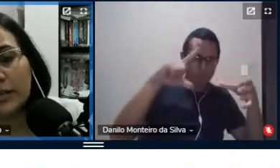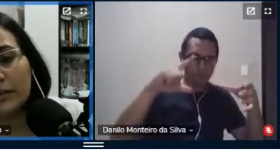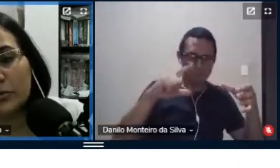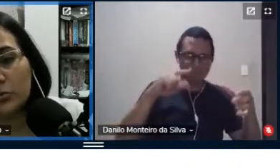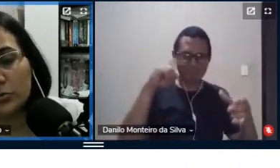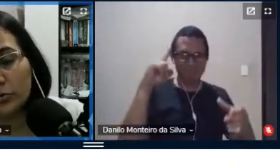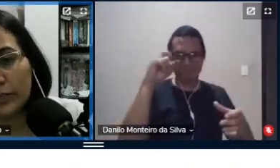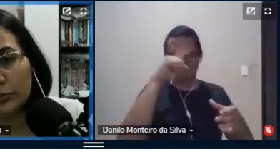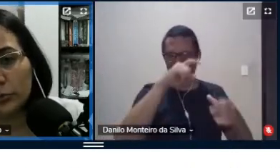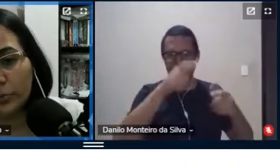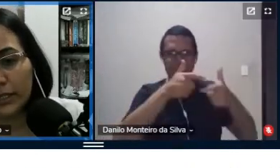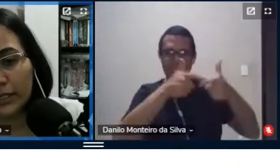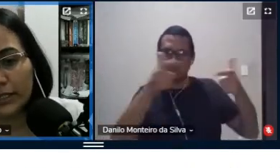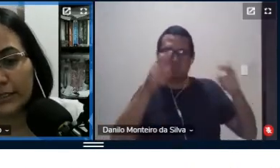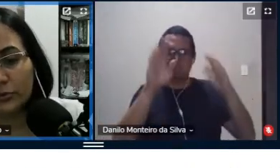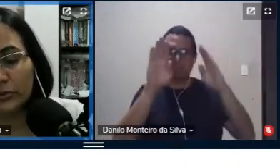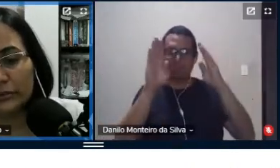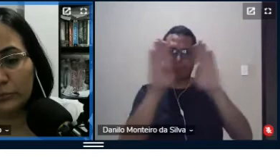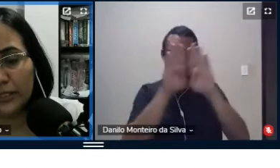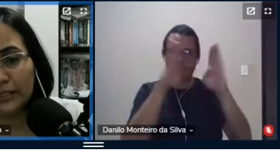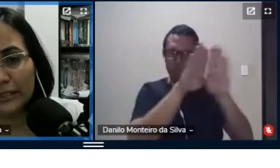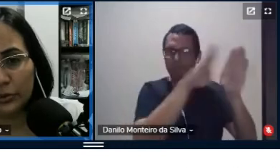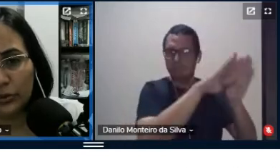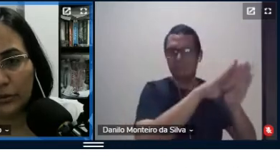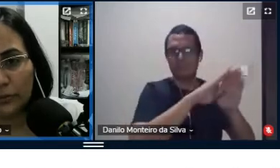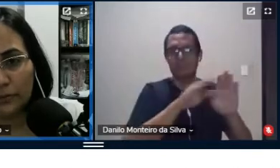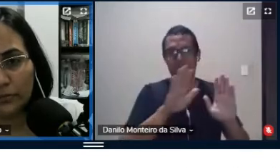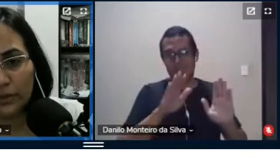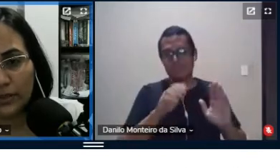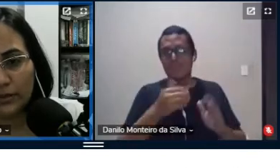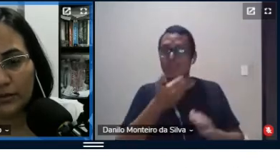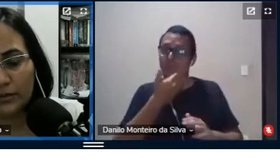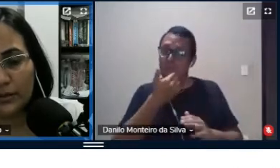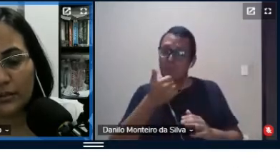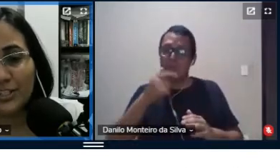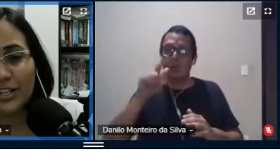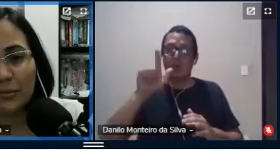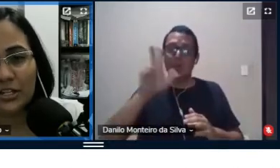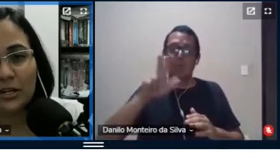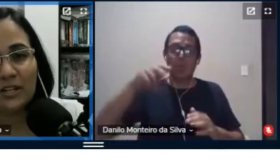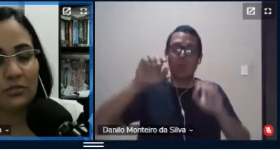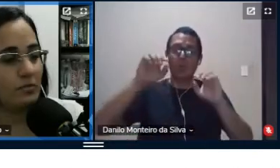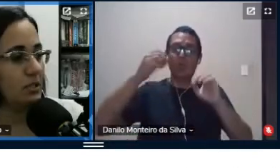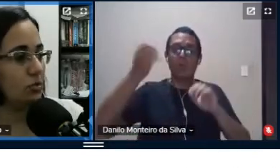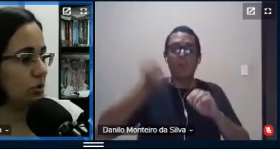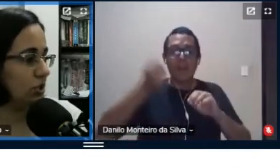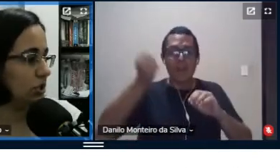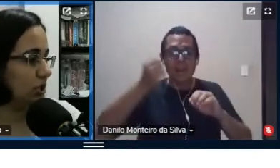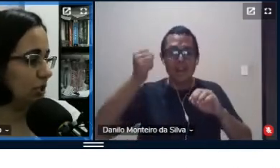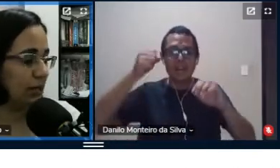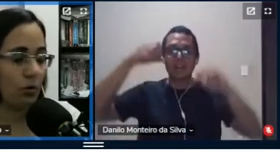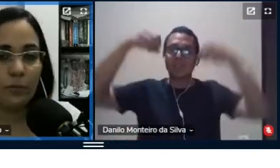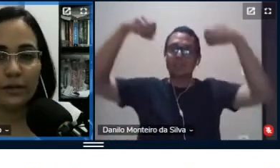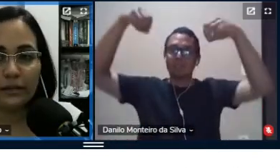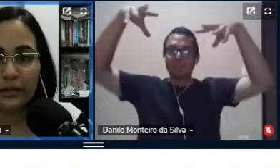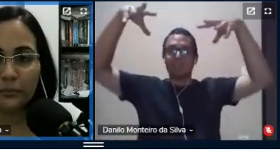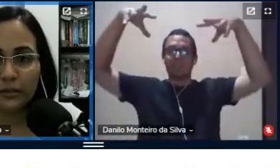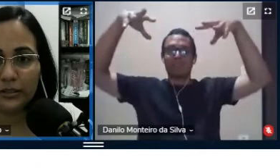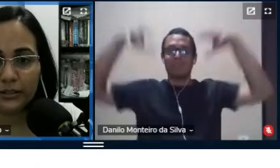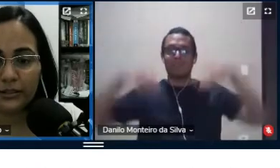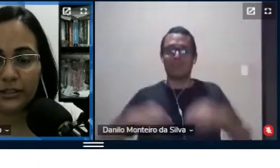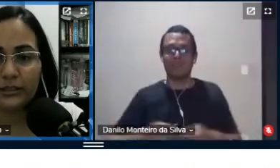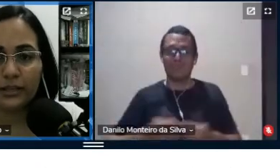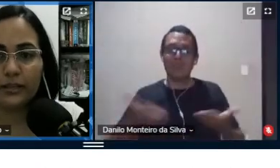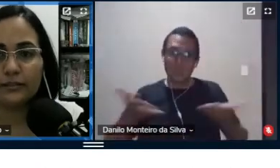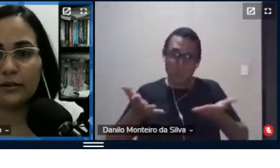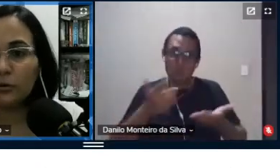ter também o uso da luz branca natural. Né? Antigamente era mais difícil, hoje em dia a gente até compra